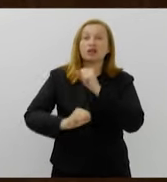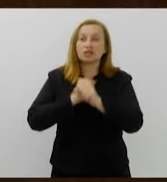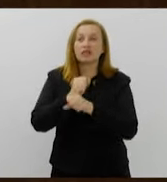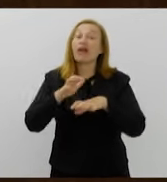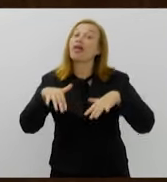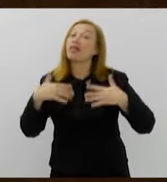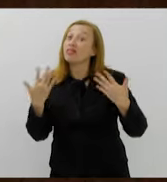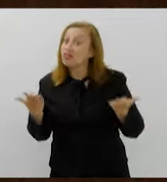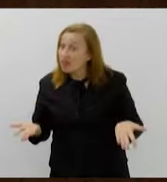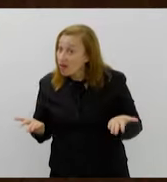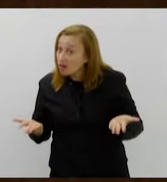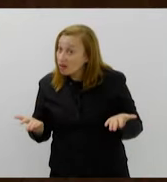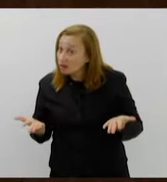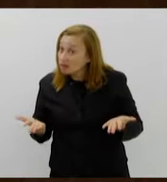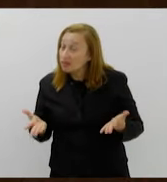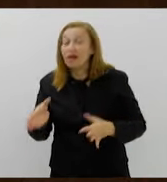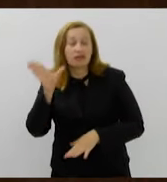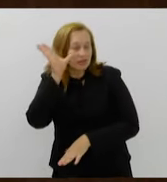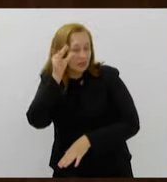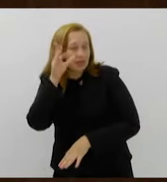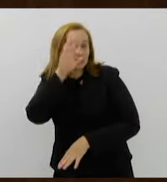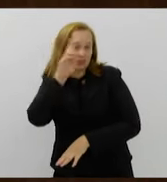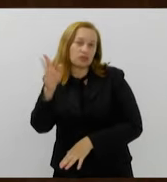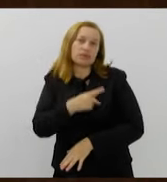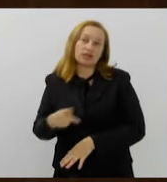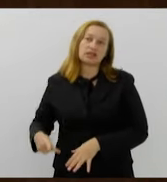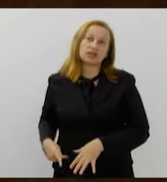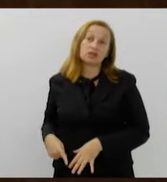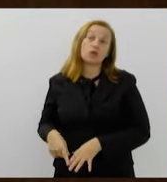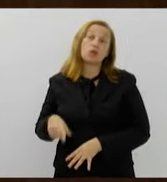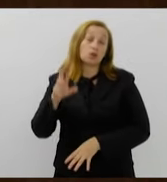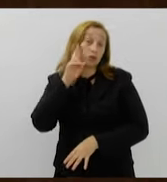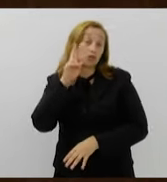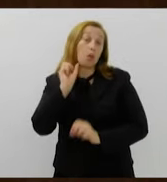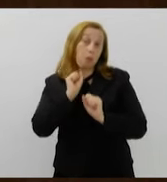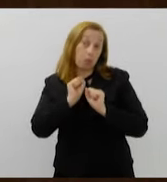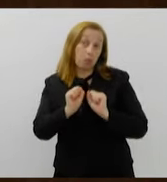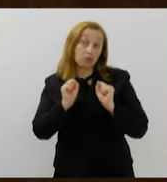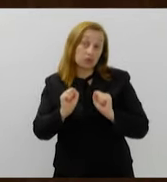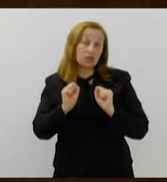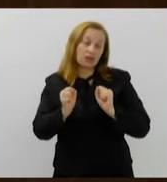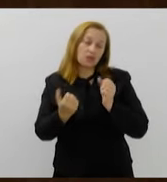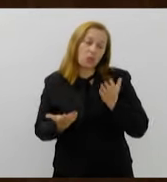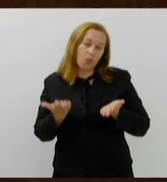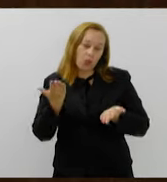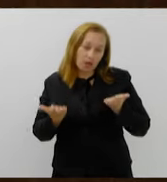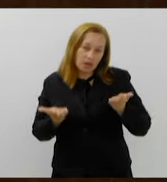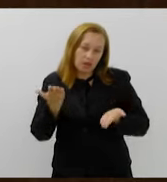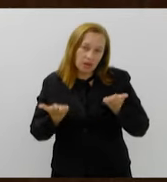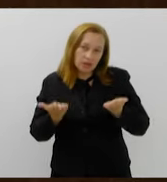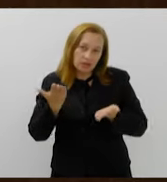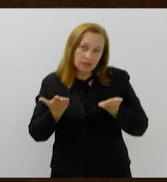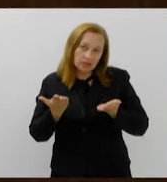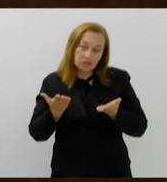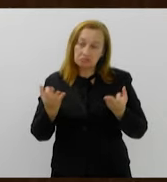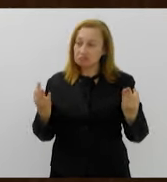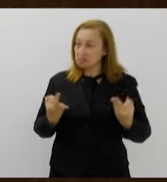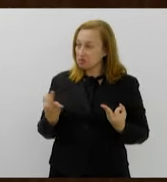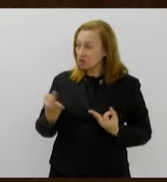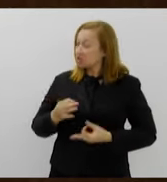então era interessante senhor presidente que o Senhor pudesse um equilíbrio que lhe é